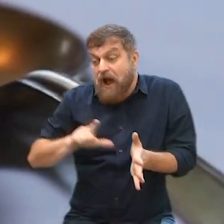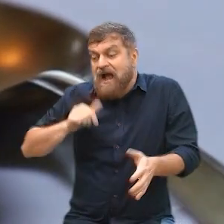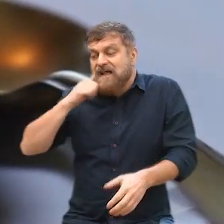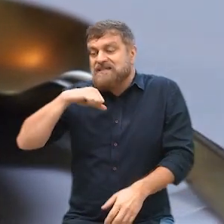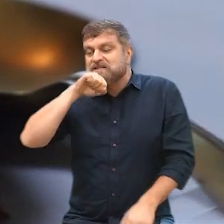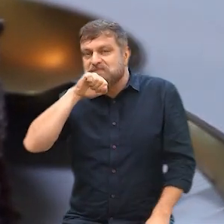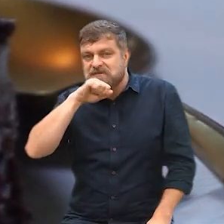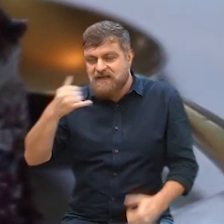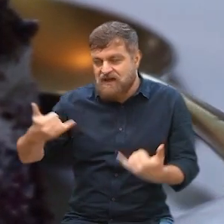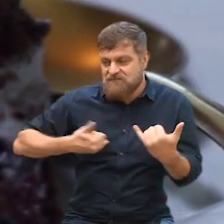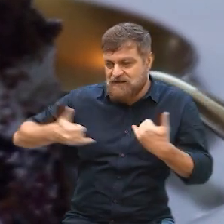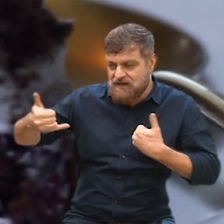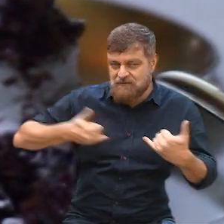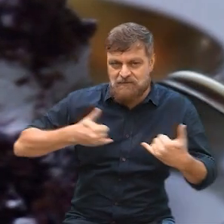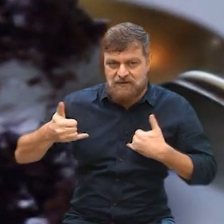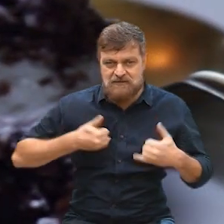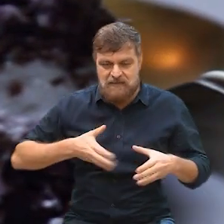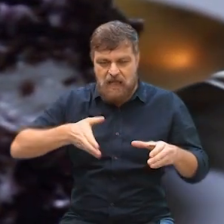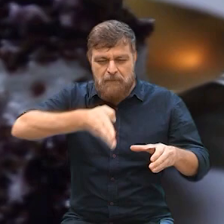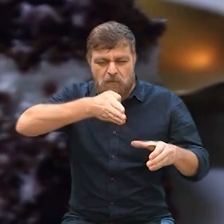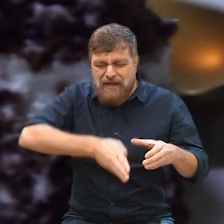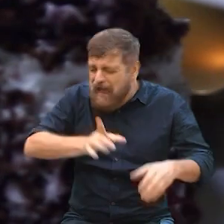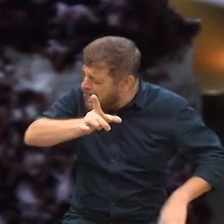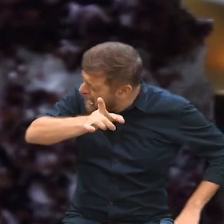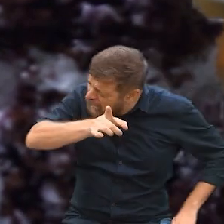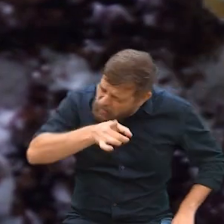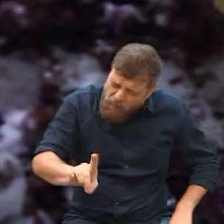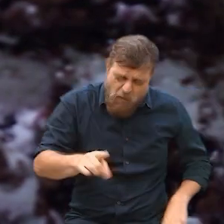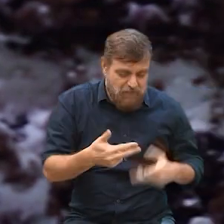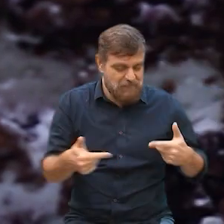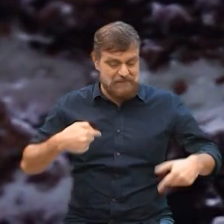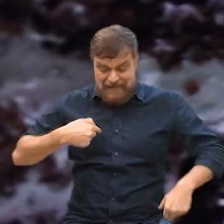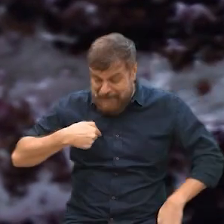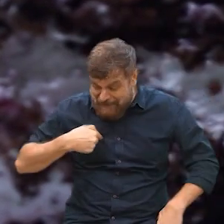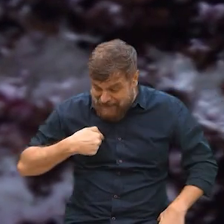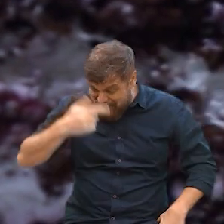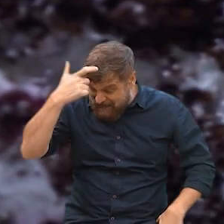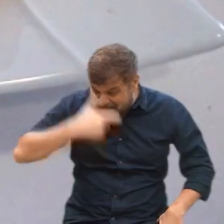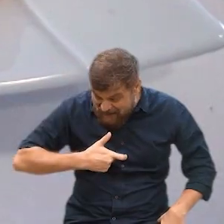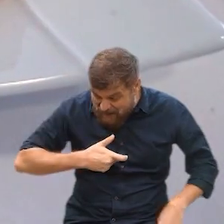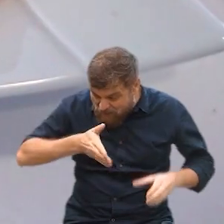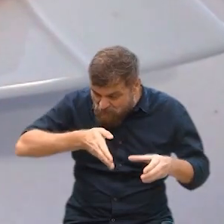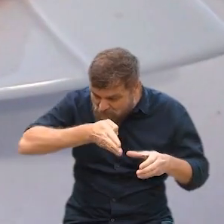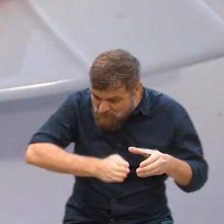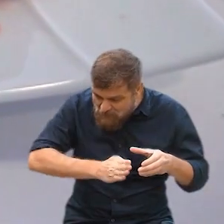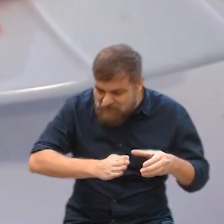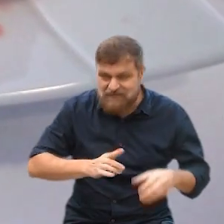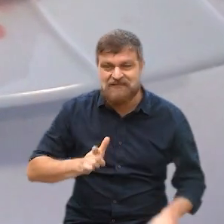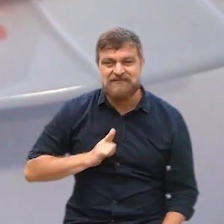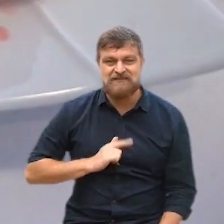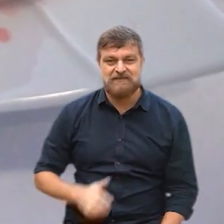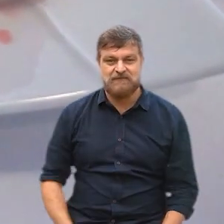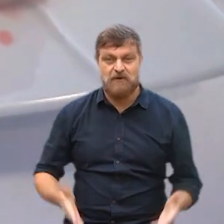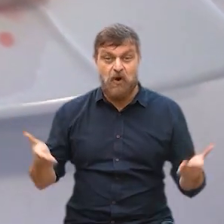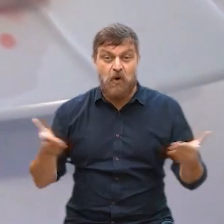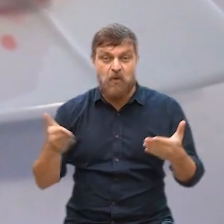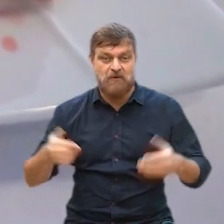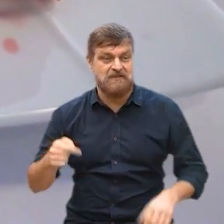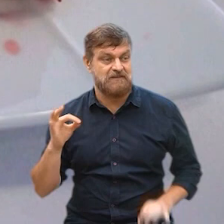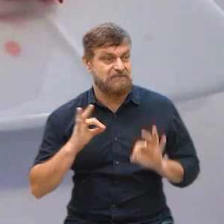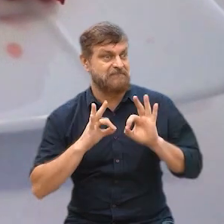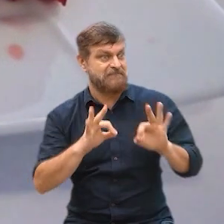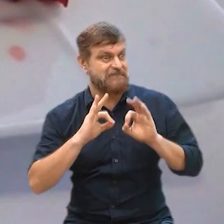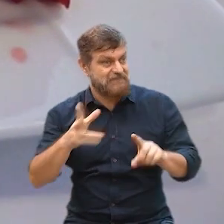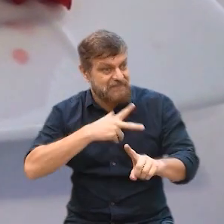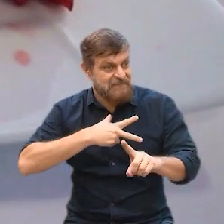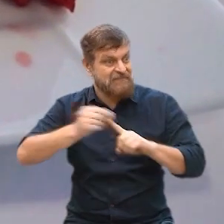fala, boleira é a última coisa que eu pensei na vida que você seria. E a gente tá aqui no seu ateliê, que é uma